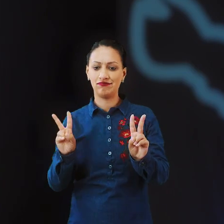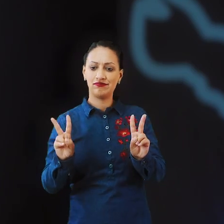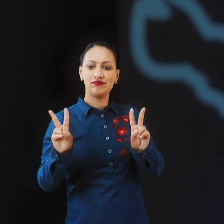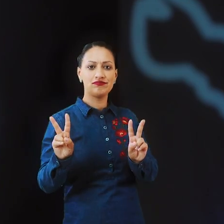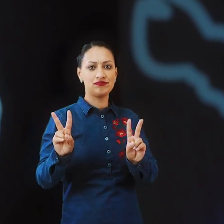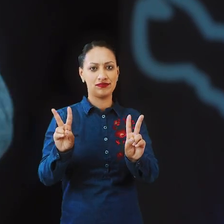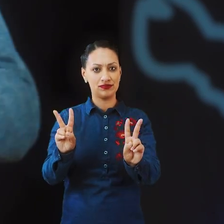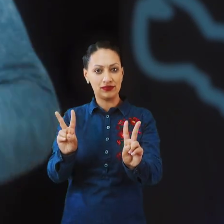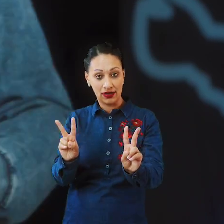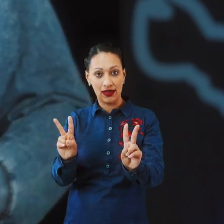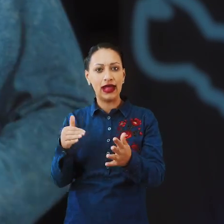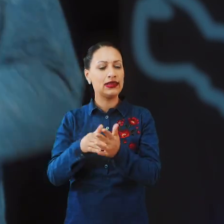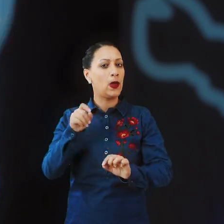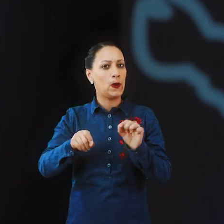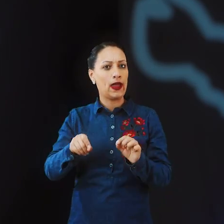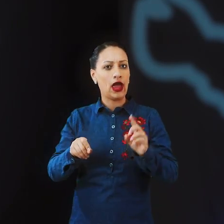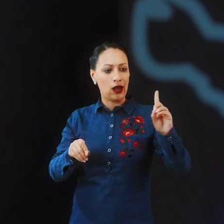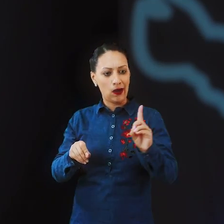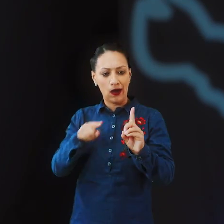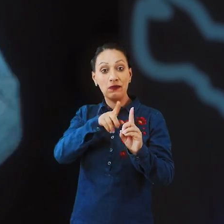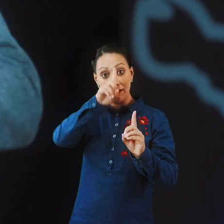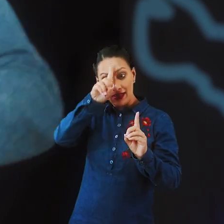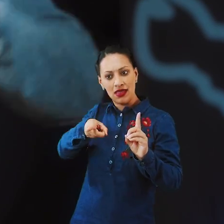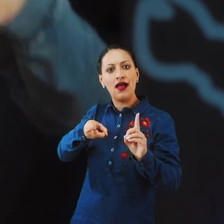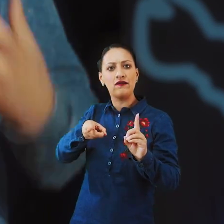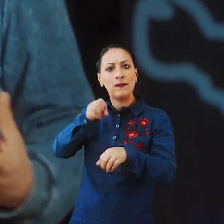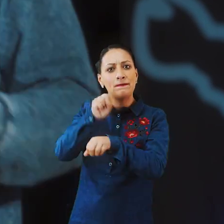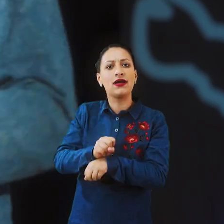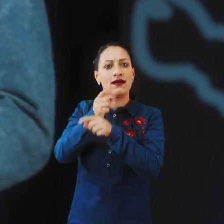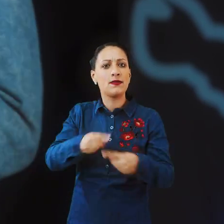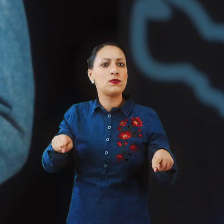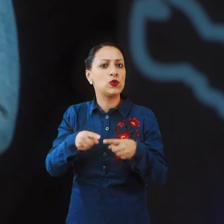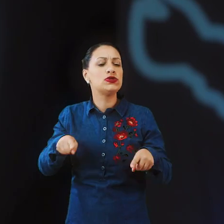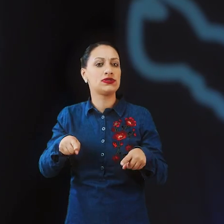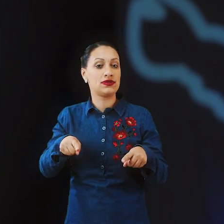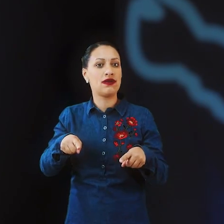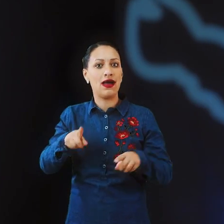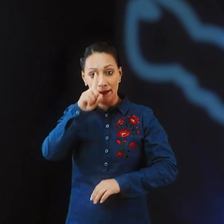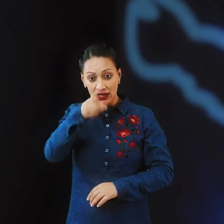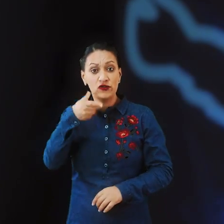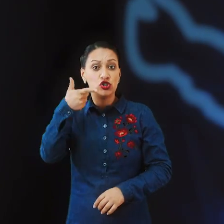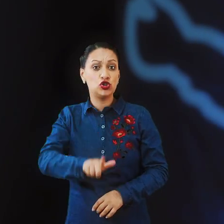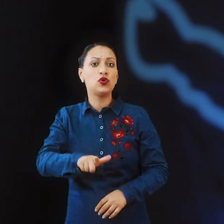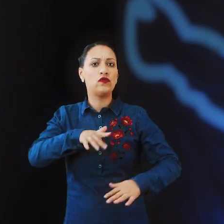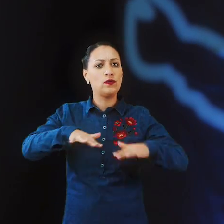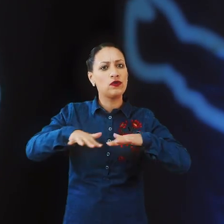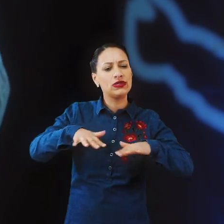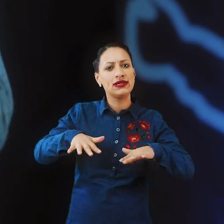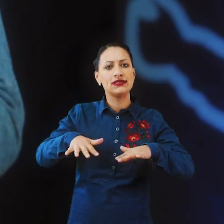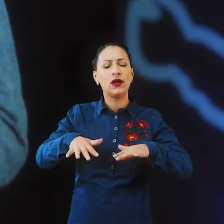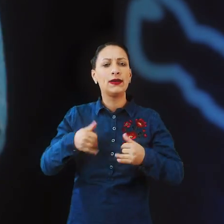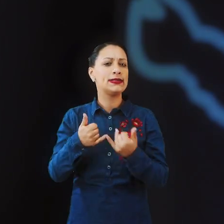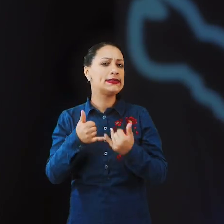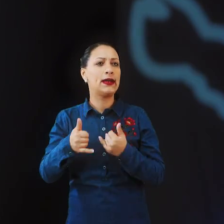de marcha, até que o mandante interrompia a dança e dava a ordem de movimentações específicas,